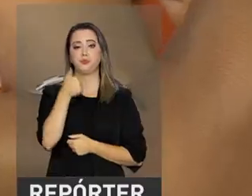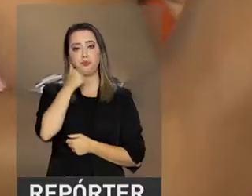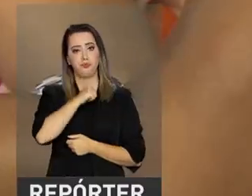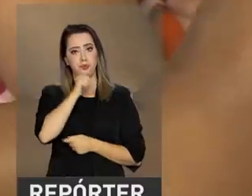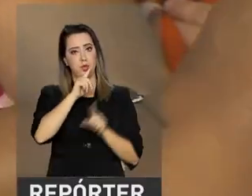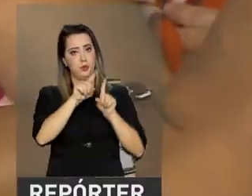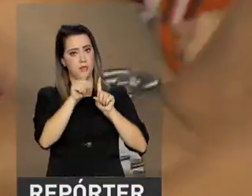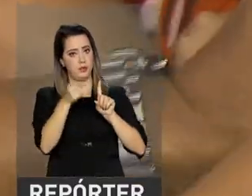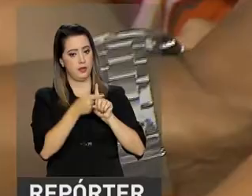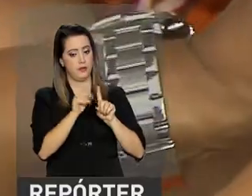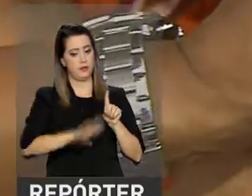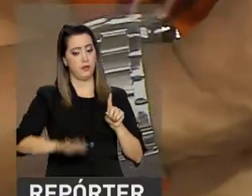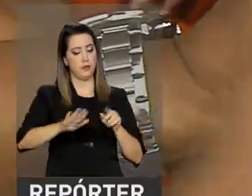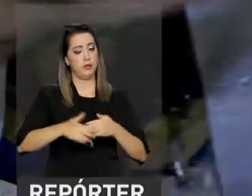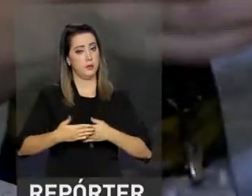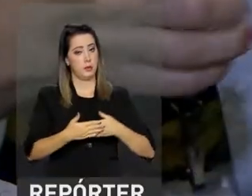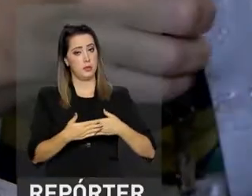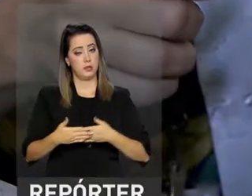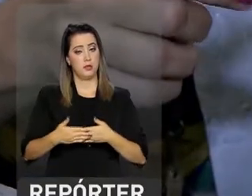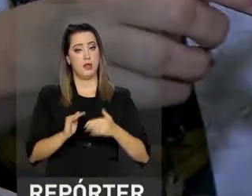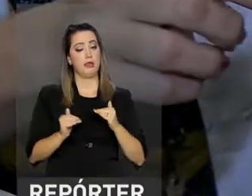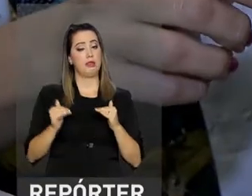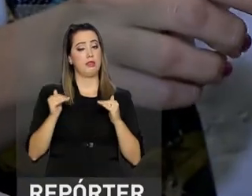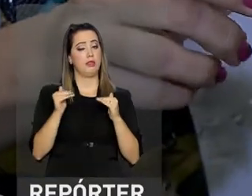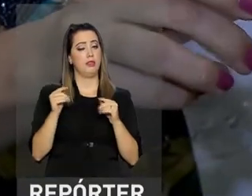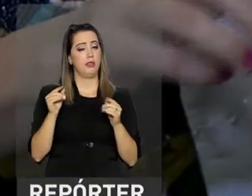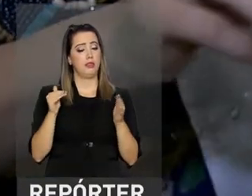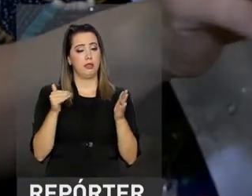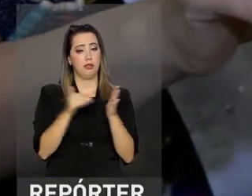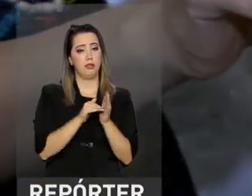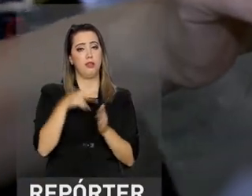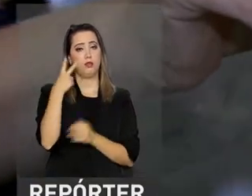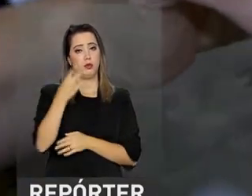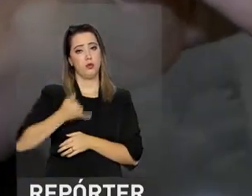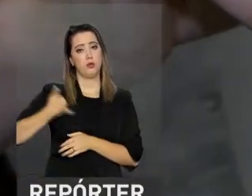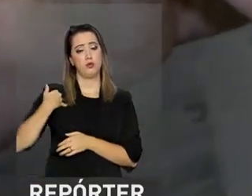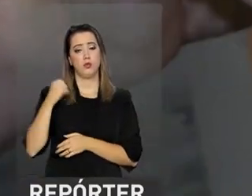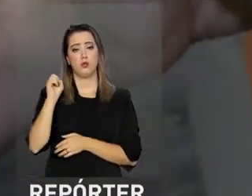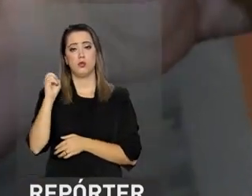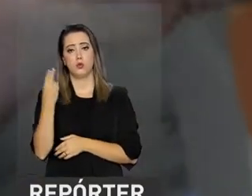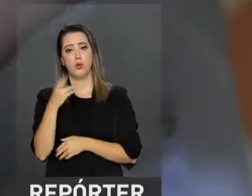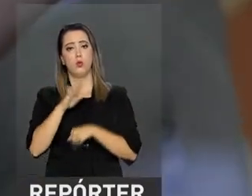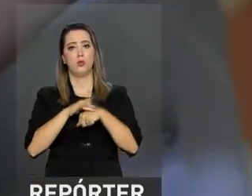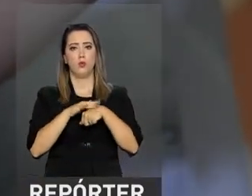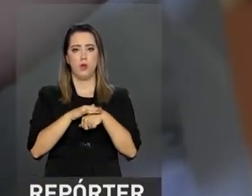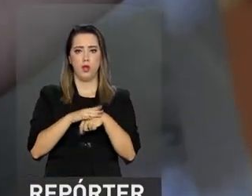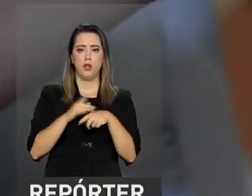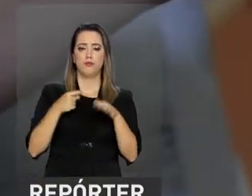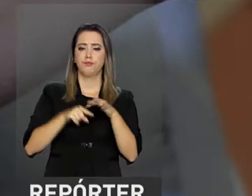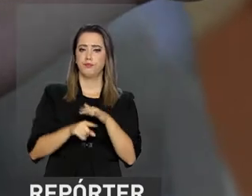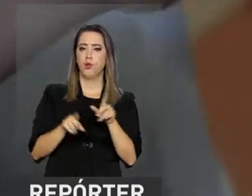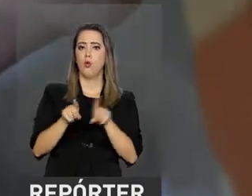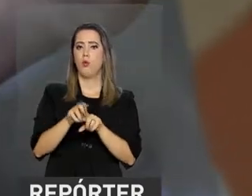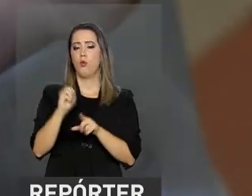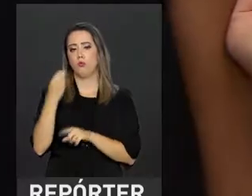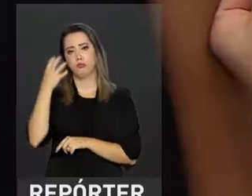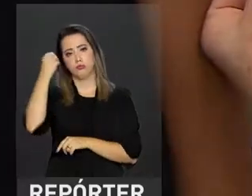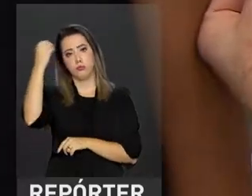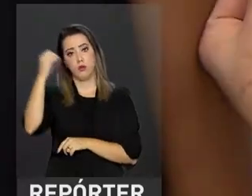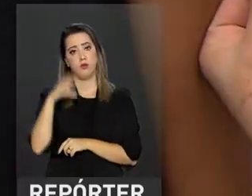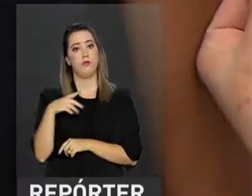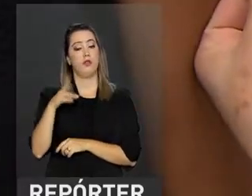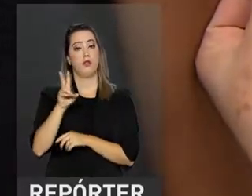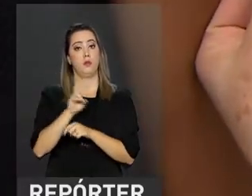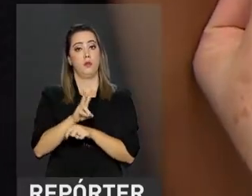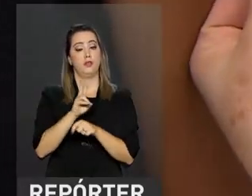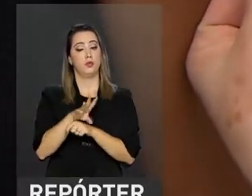crianças até 2 anos pessoas com doenças graves e viajantes vão continuar a receber a dose integral porque